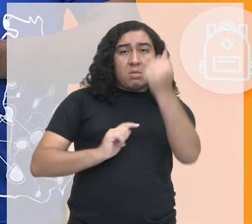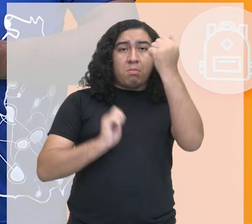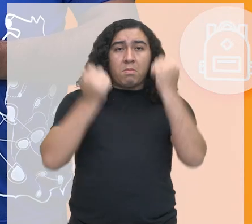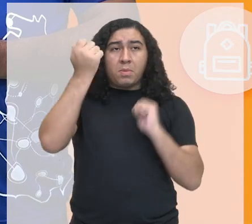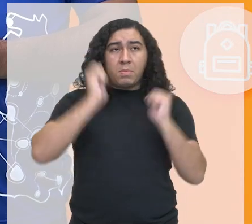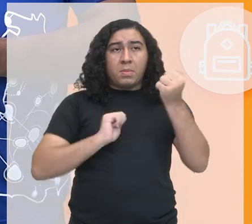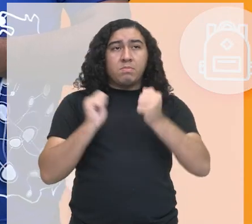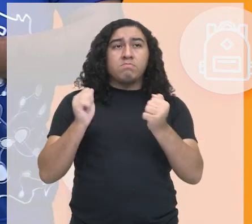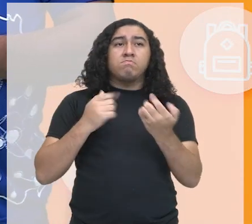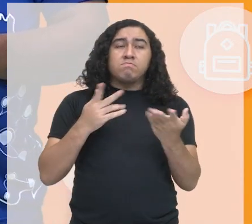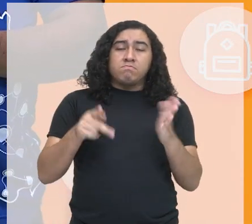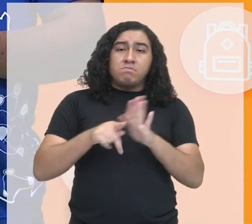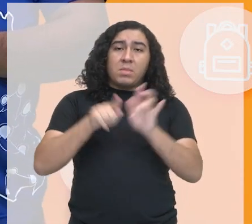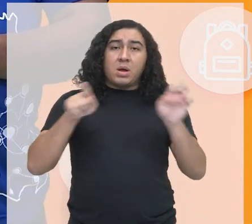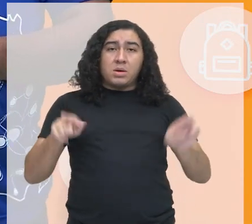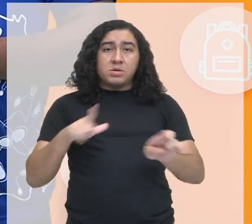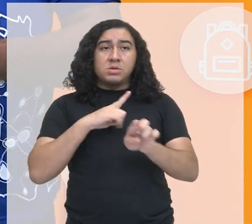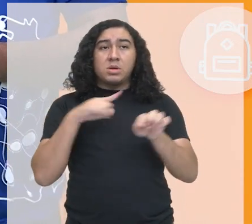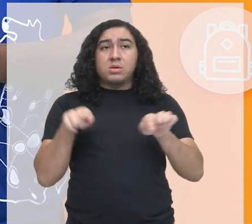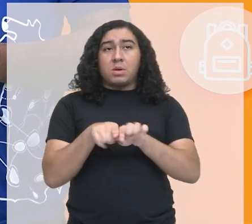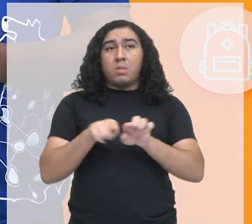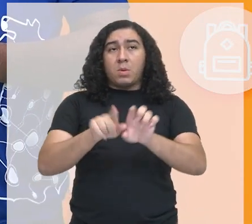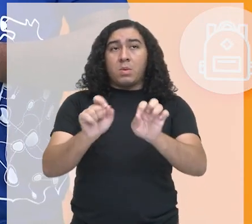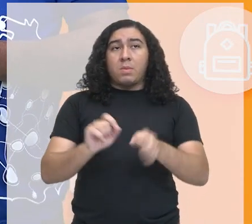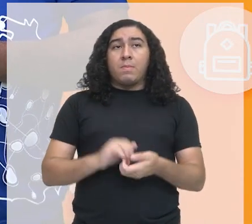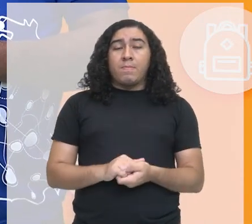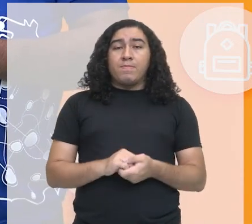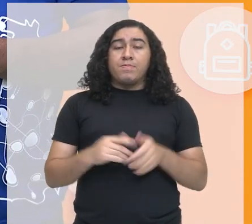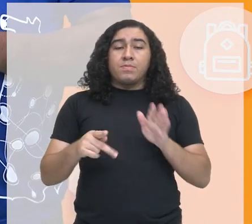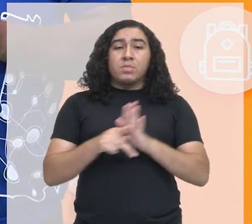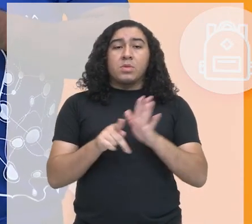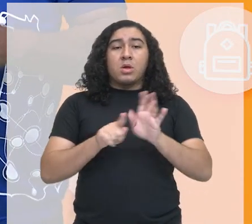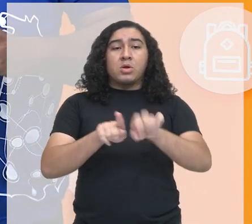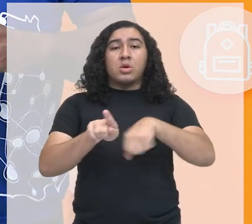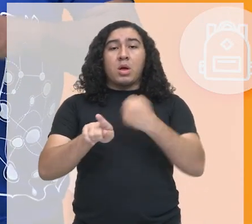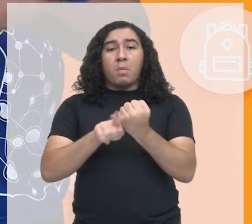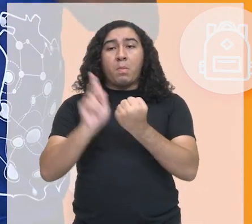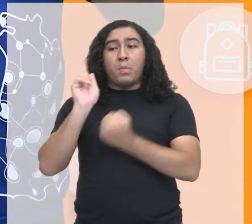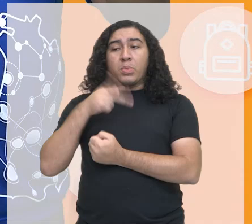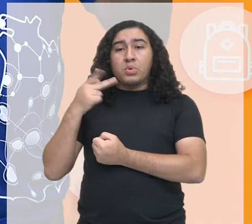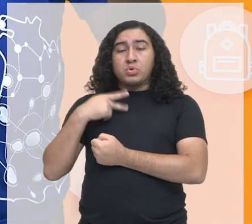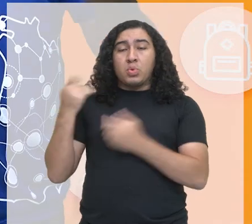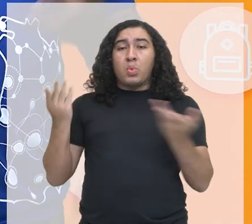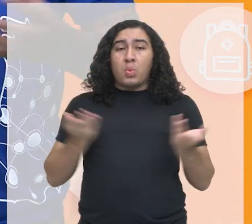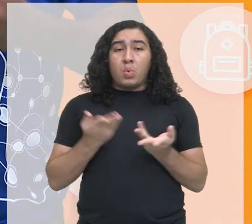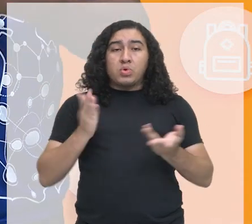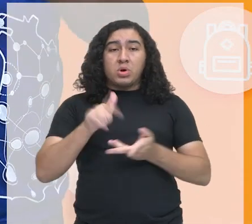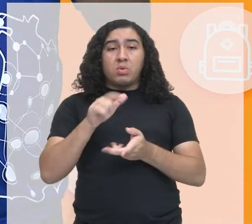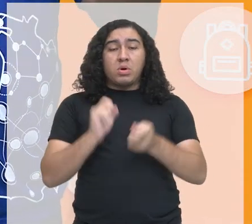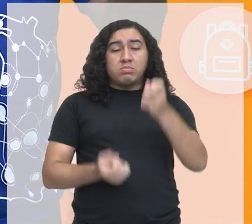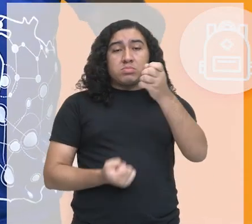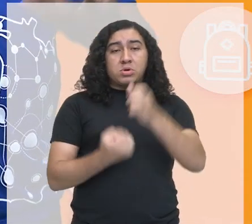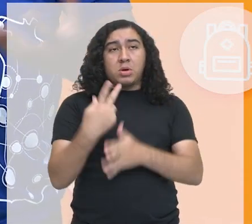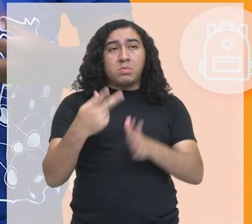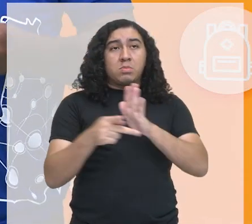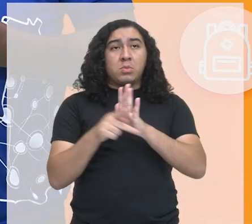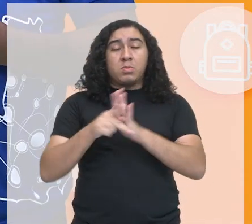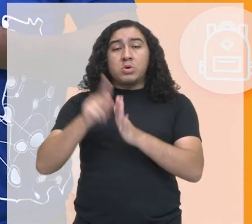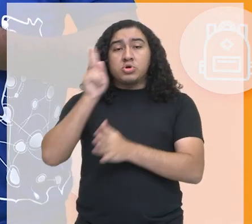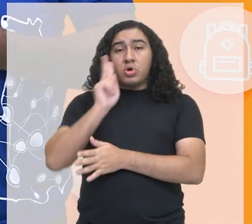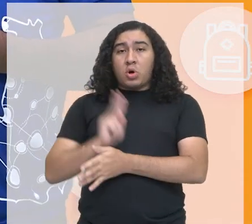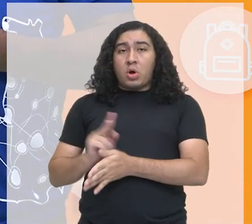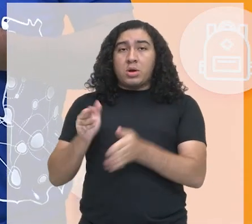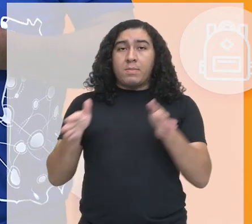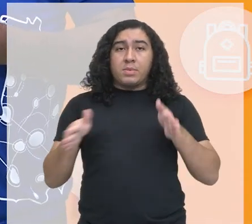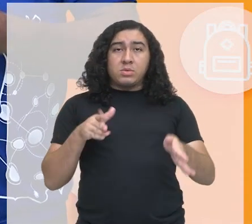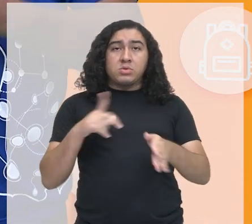mas também nós temos movimentos sociais e políticos, hoje, que foram criando durante a história, né, através